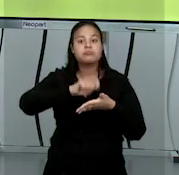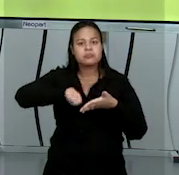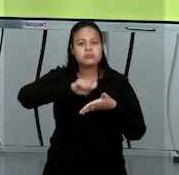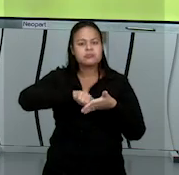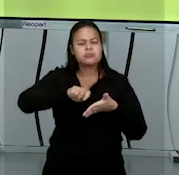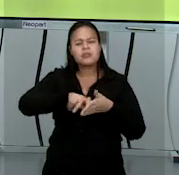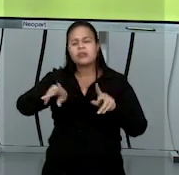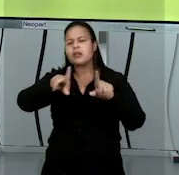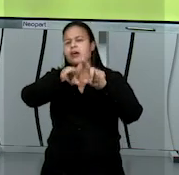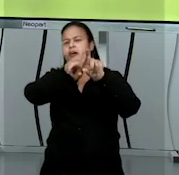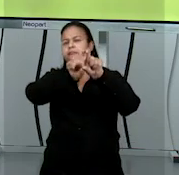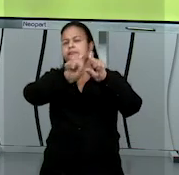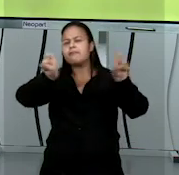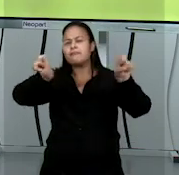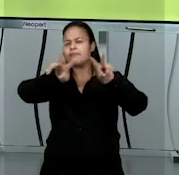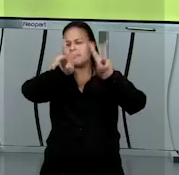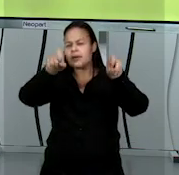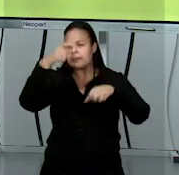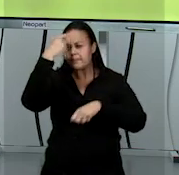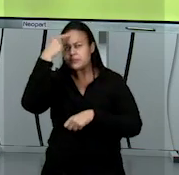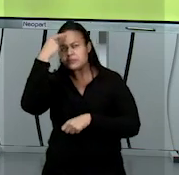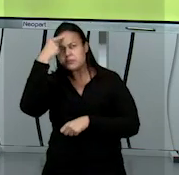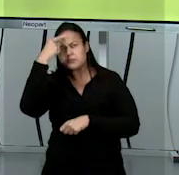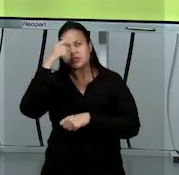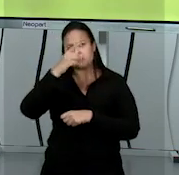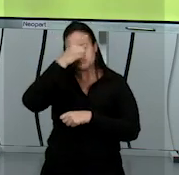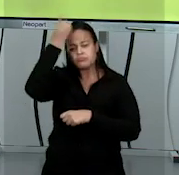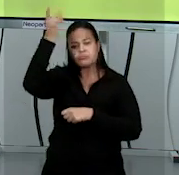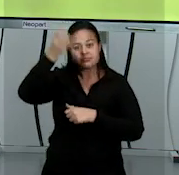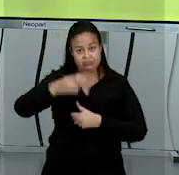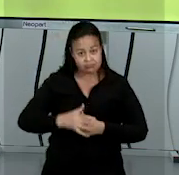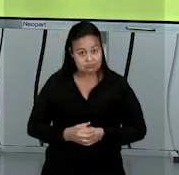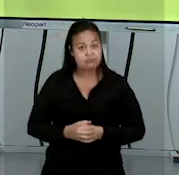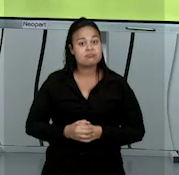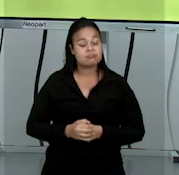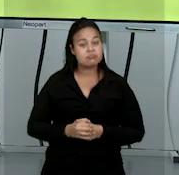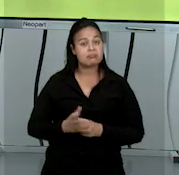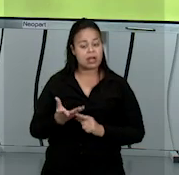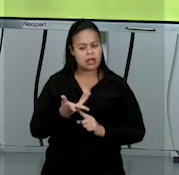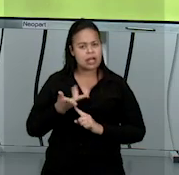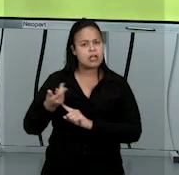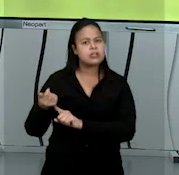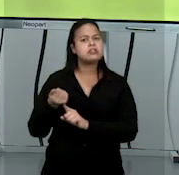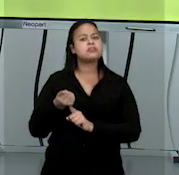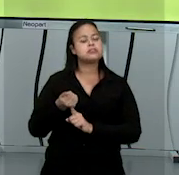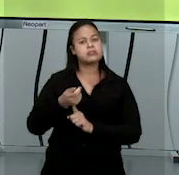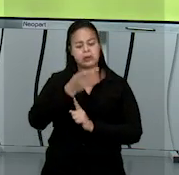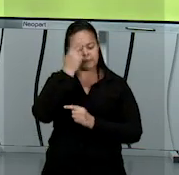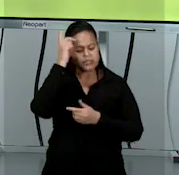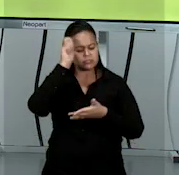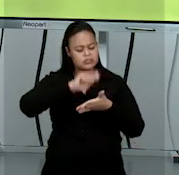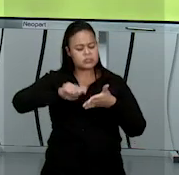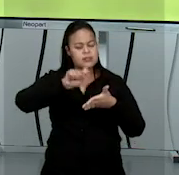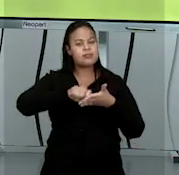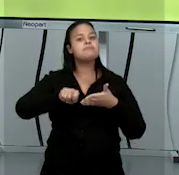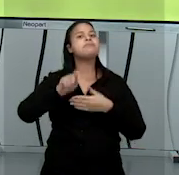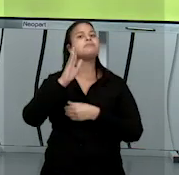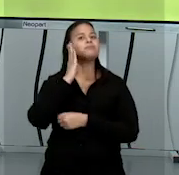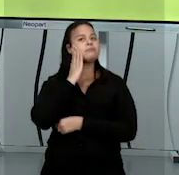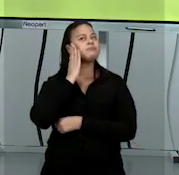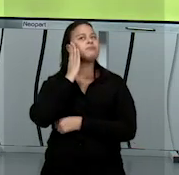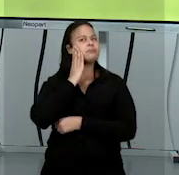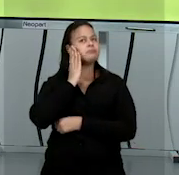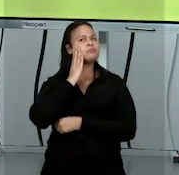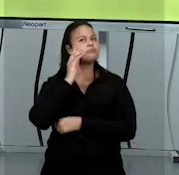uma frase, uma ideia, um pensamento, cita uma obra, cita um autor, e eu estou ali captando tudo que ela